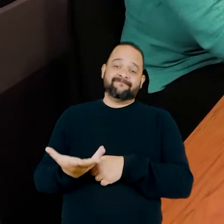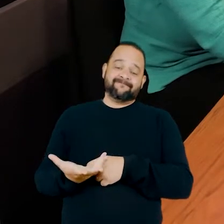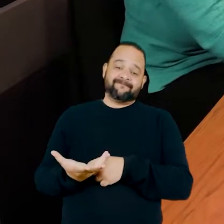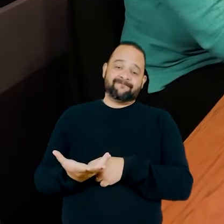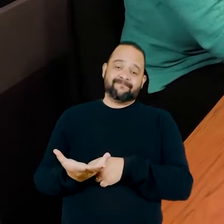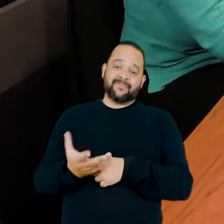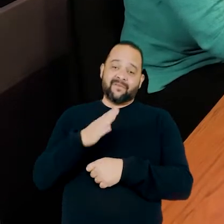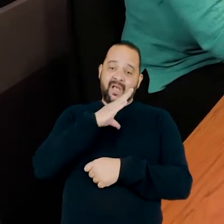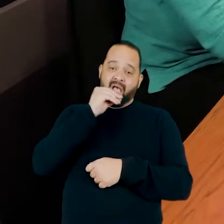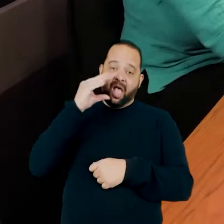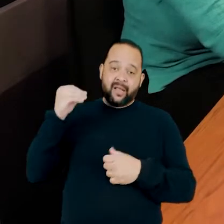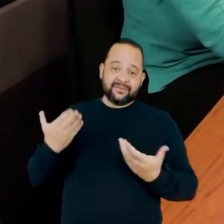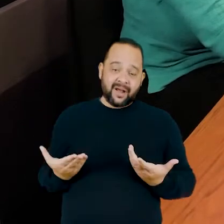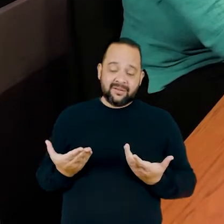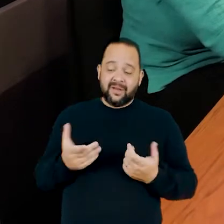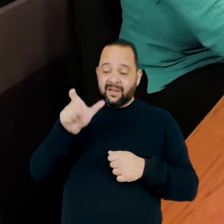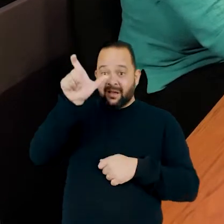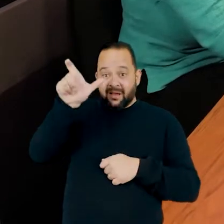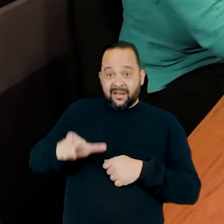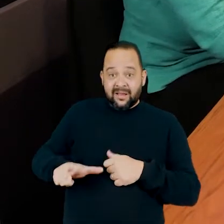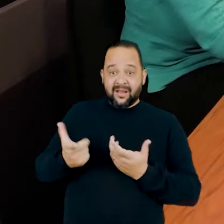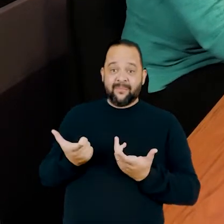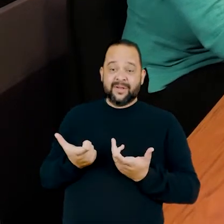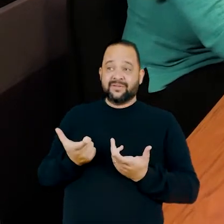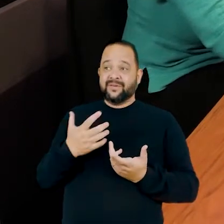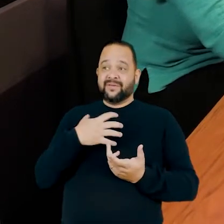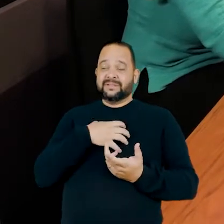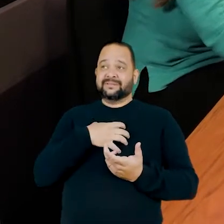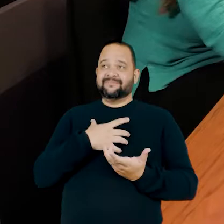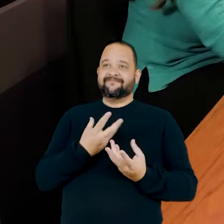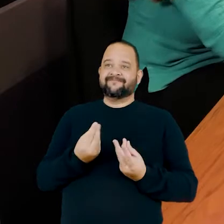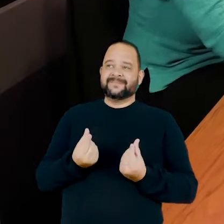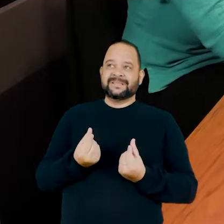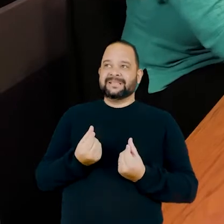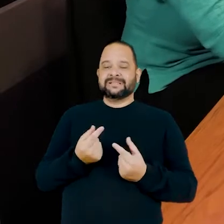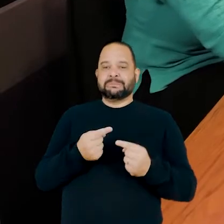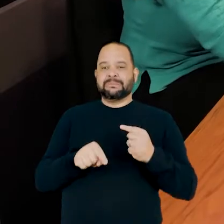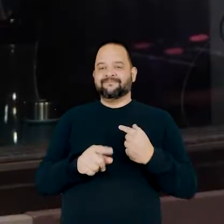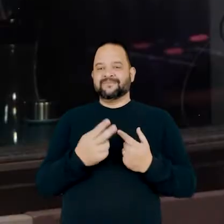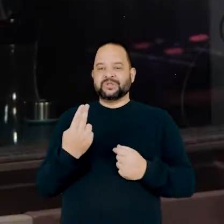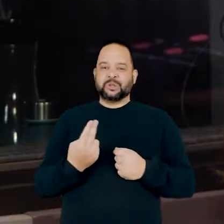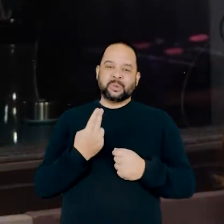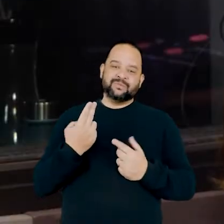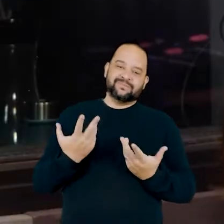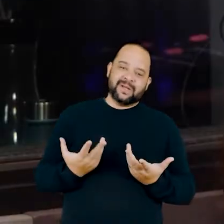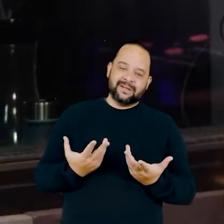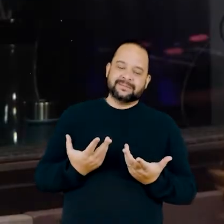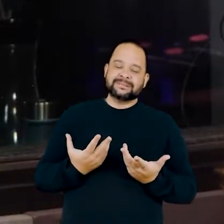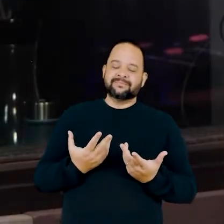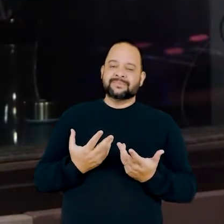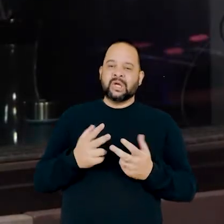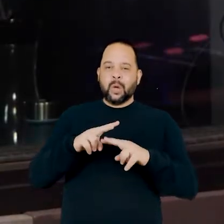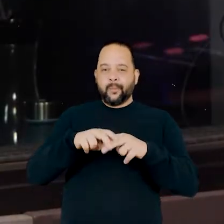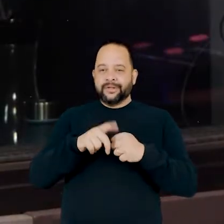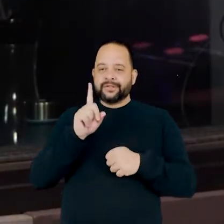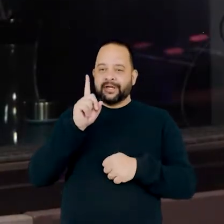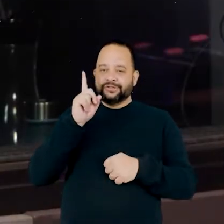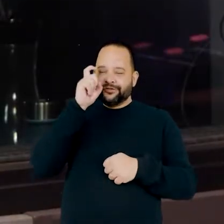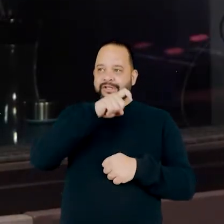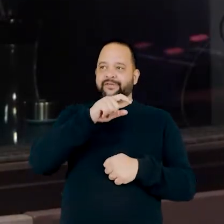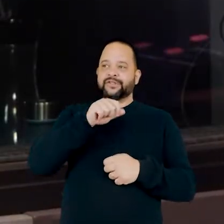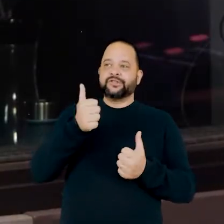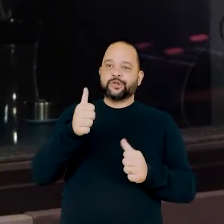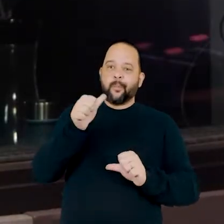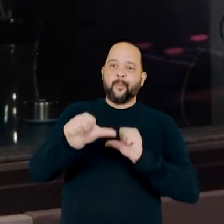E que o cliente ficou na certeza de que não funciona. Entendi. Então, é muito difícil de reverter.